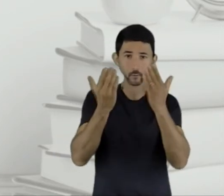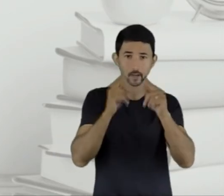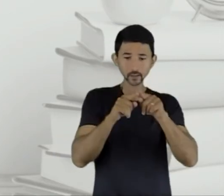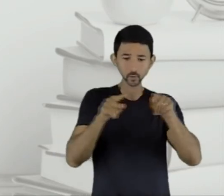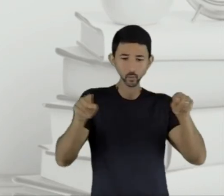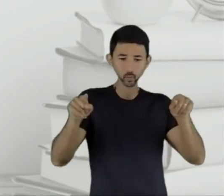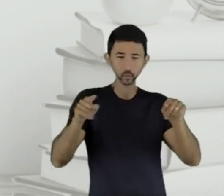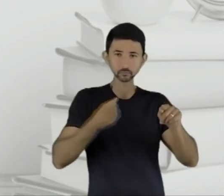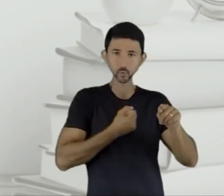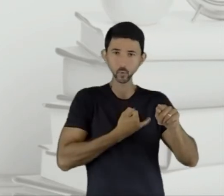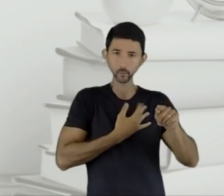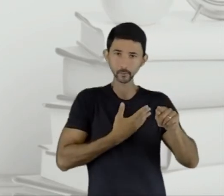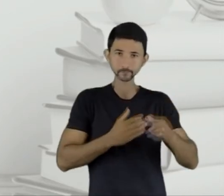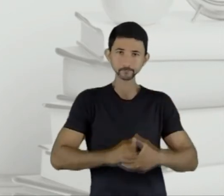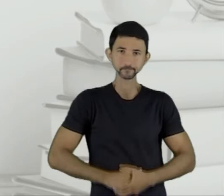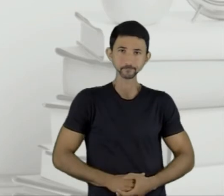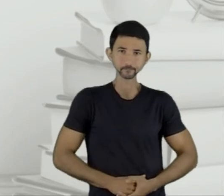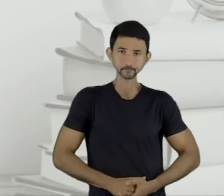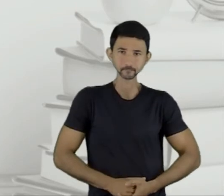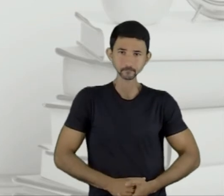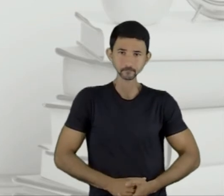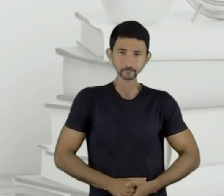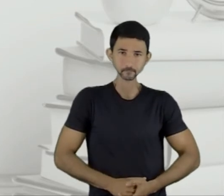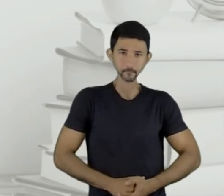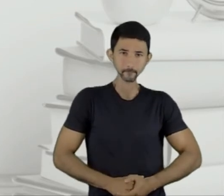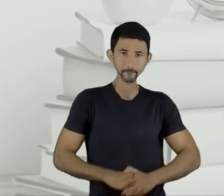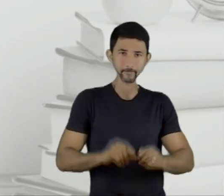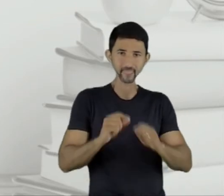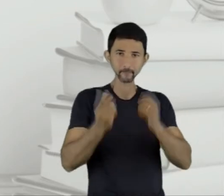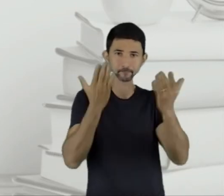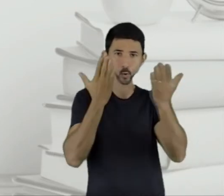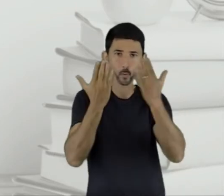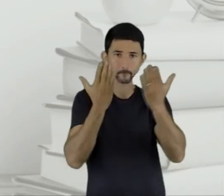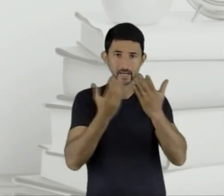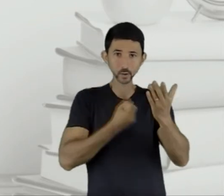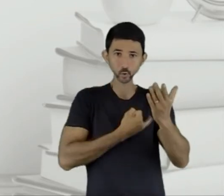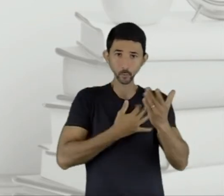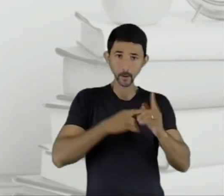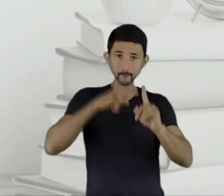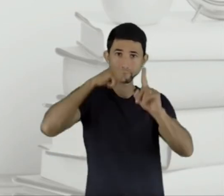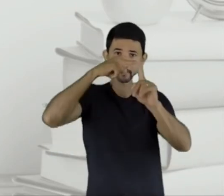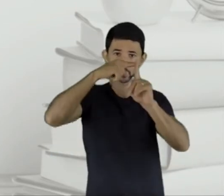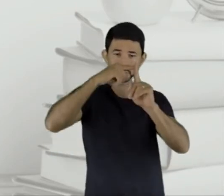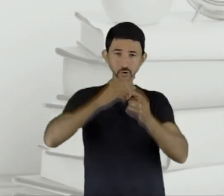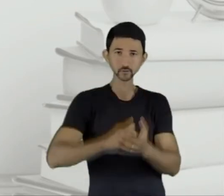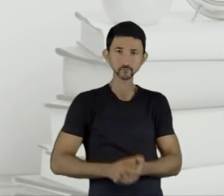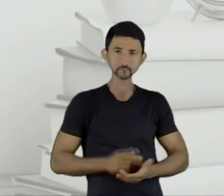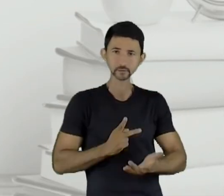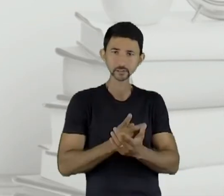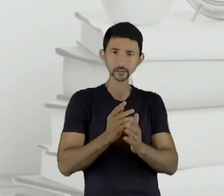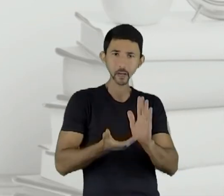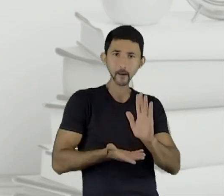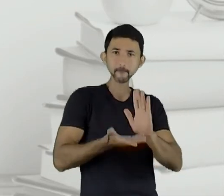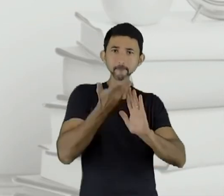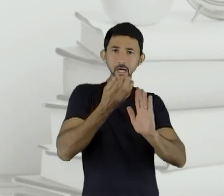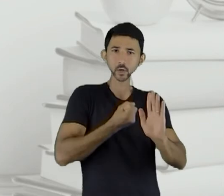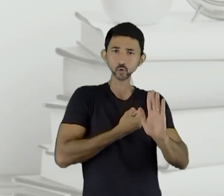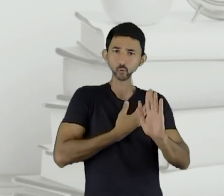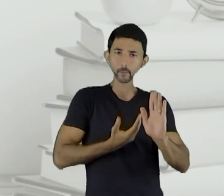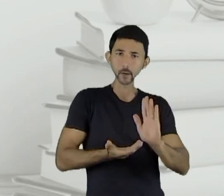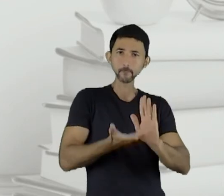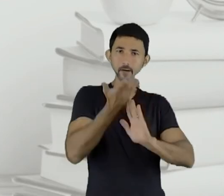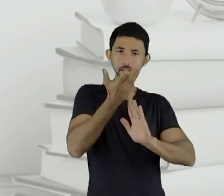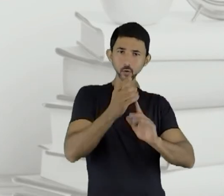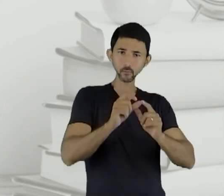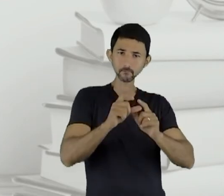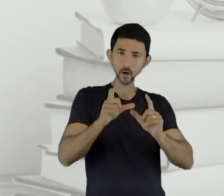numérica. Na comparação de números racionais positivos, será maior aquele que possui o maior